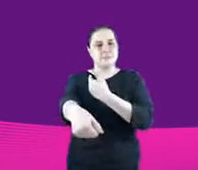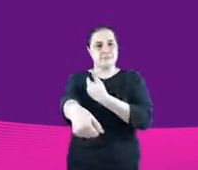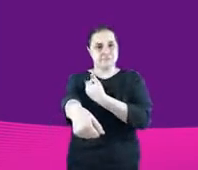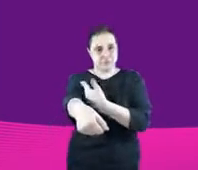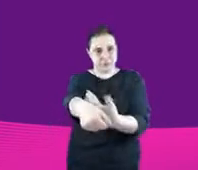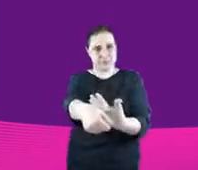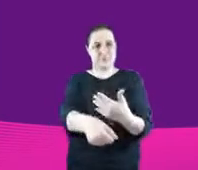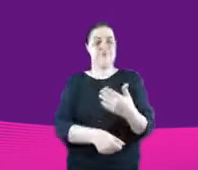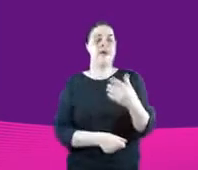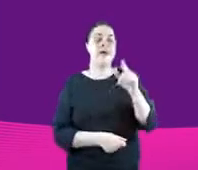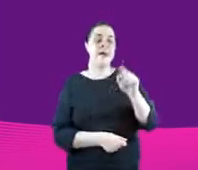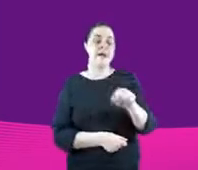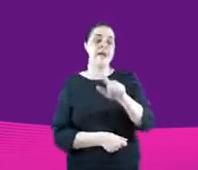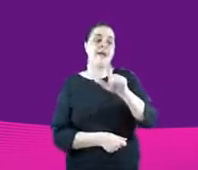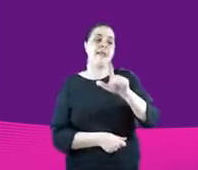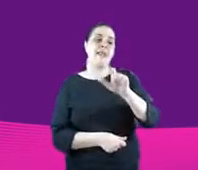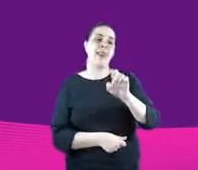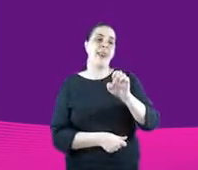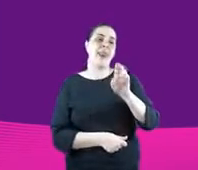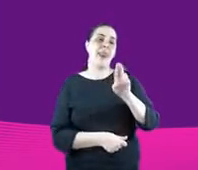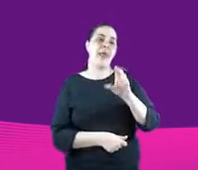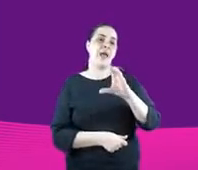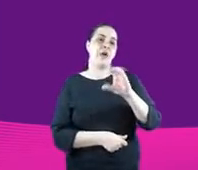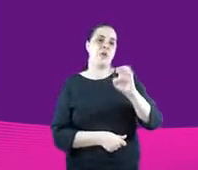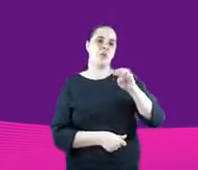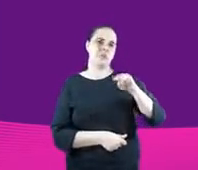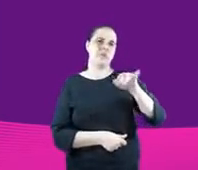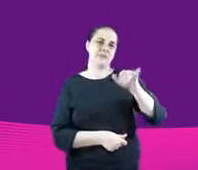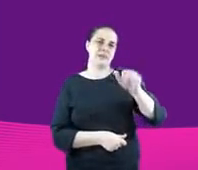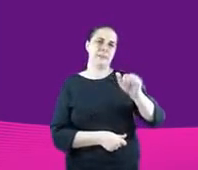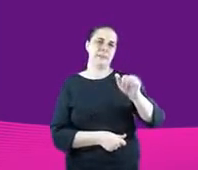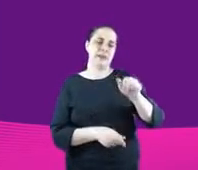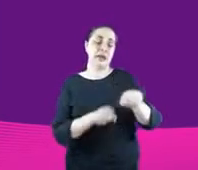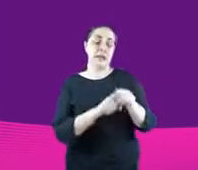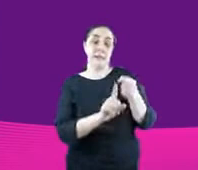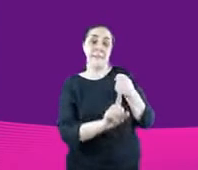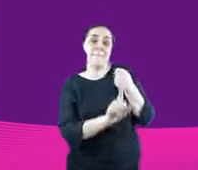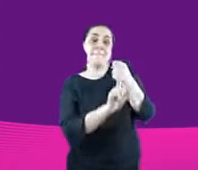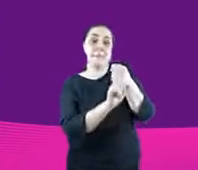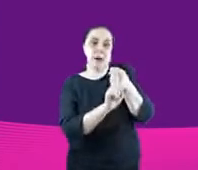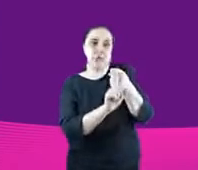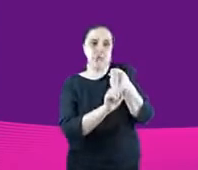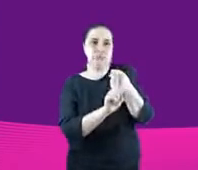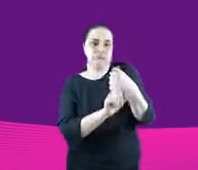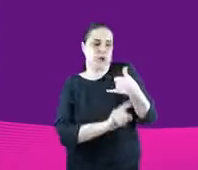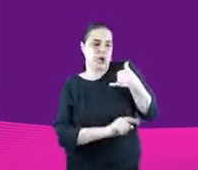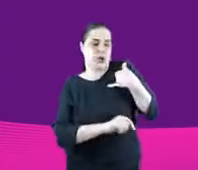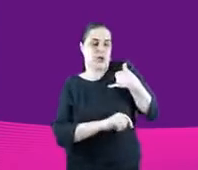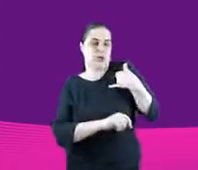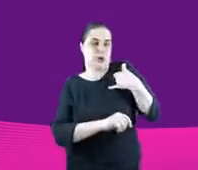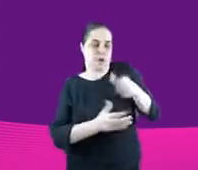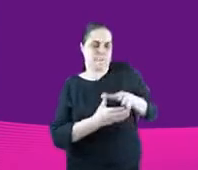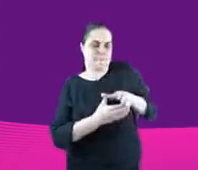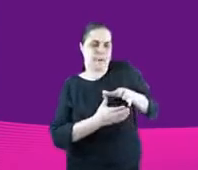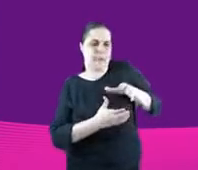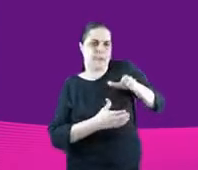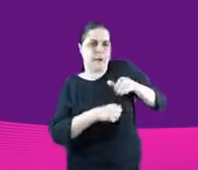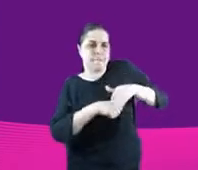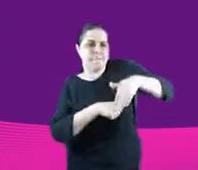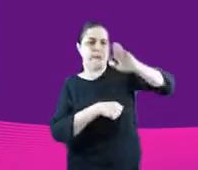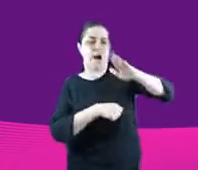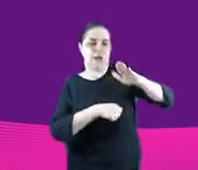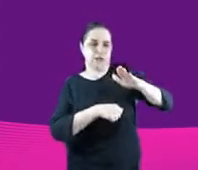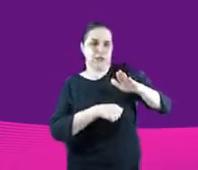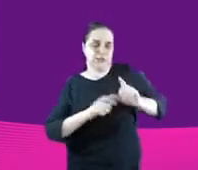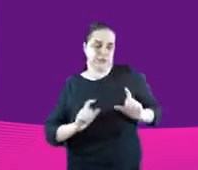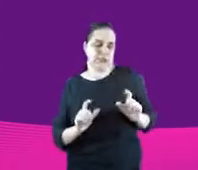quanto existe o impacto da idade um aumento da incidência da neoplasia. Tá? Então, pacientes aqui com